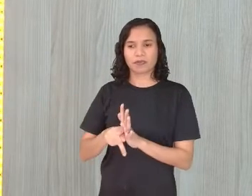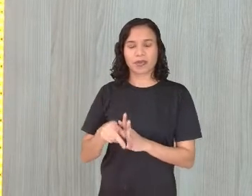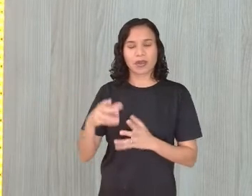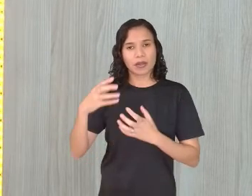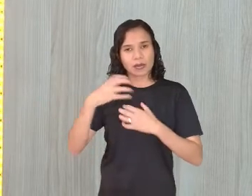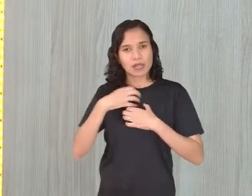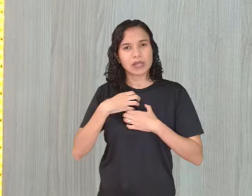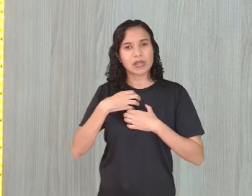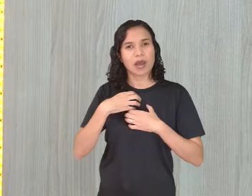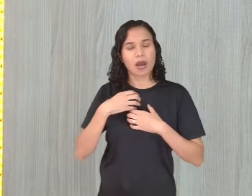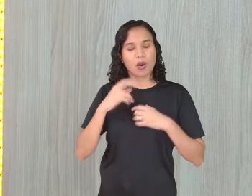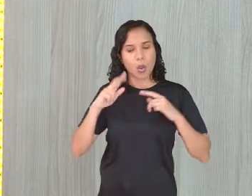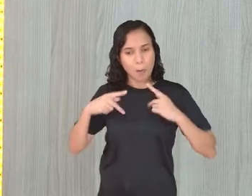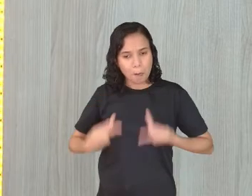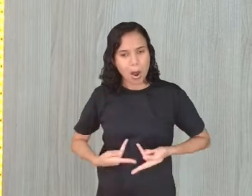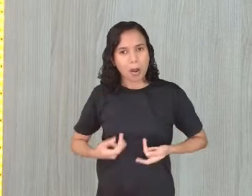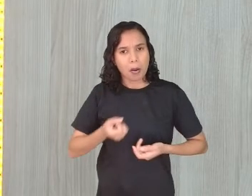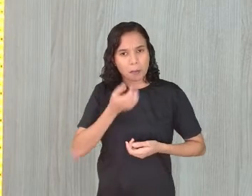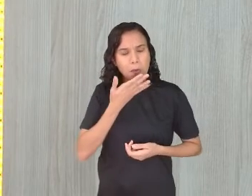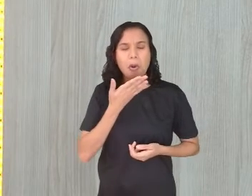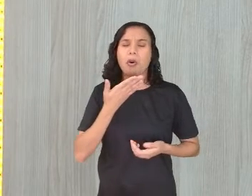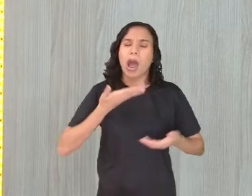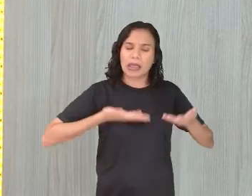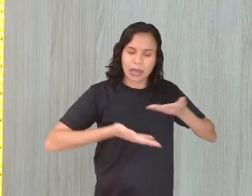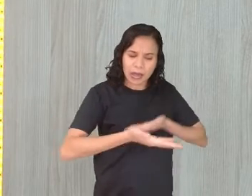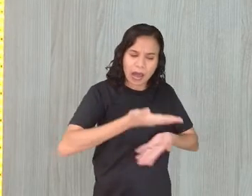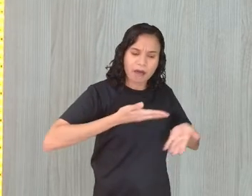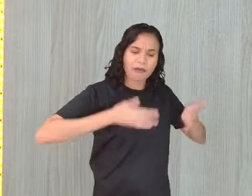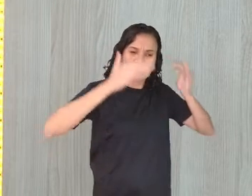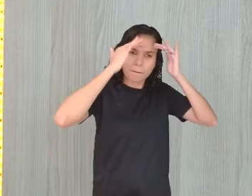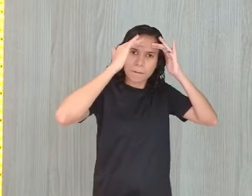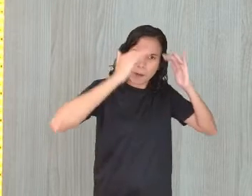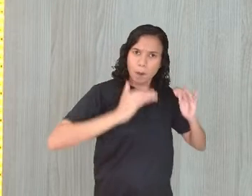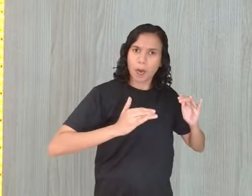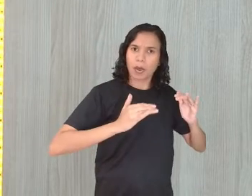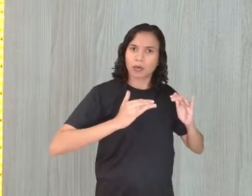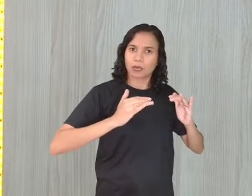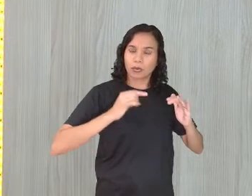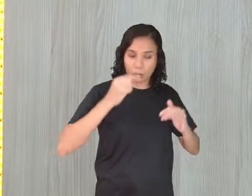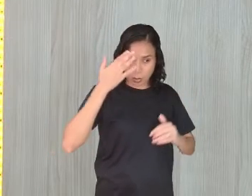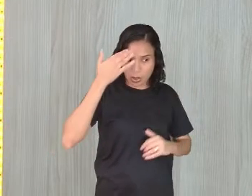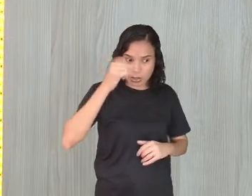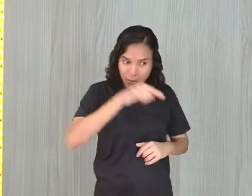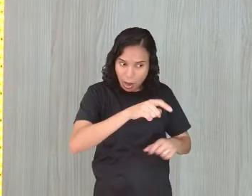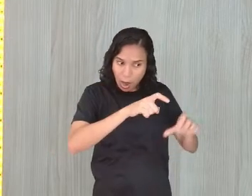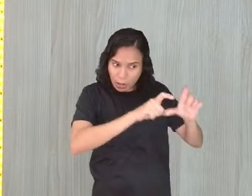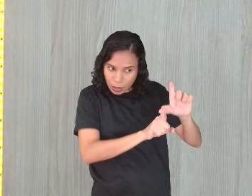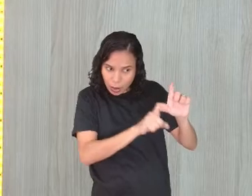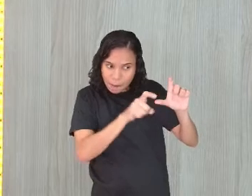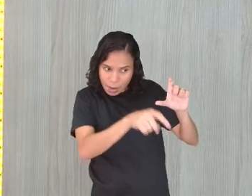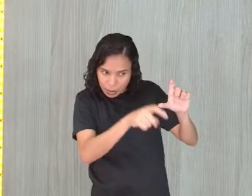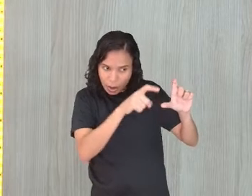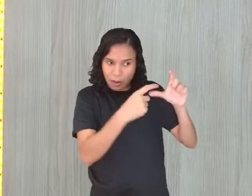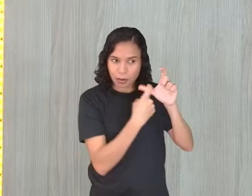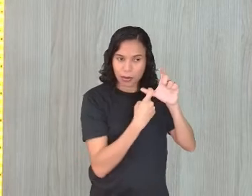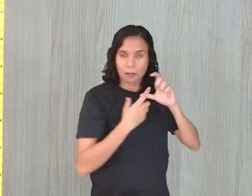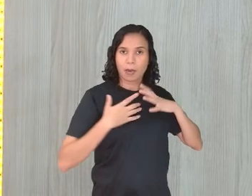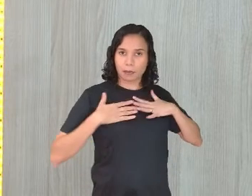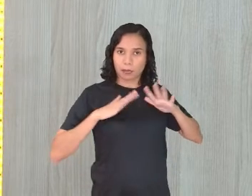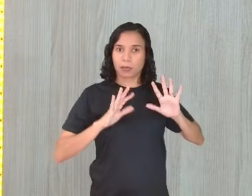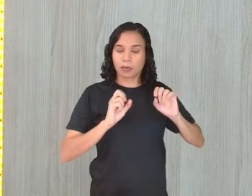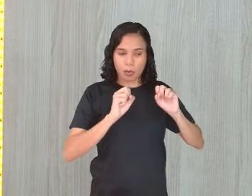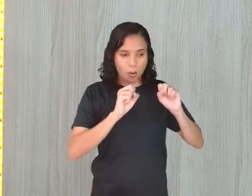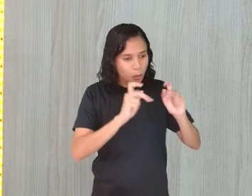eram bons, tratavam seus escravos com respeito, né, porque sabiam que dependiam do escravo para produzir a sua